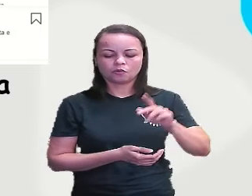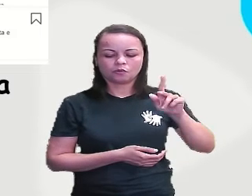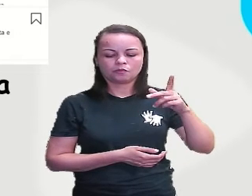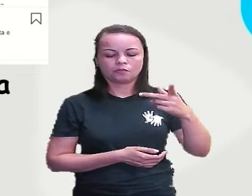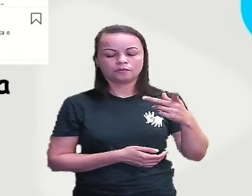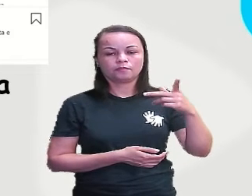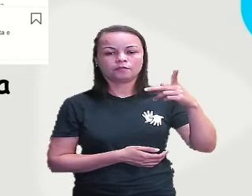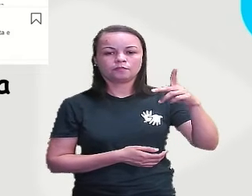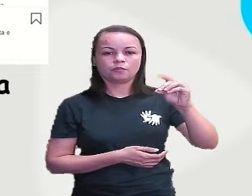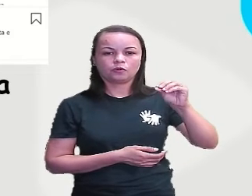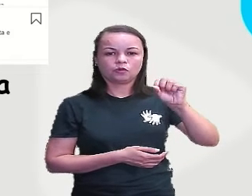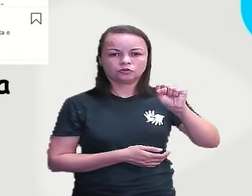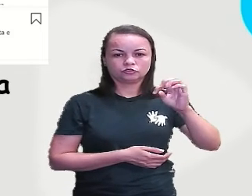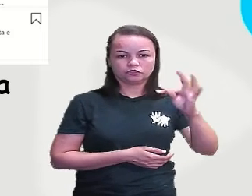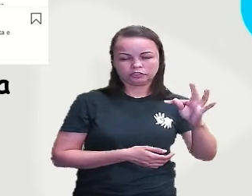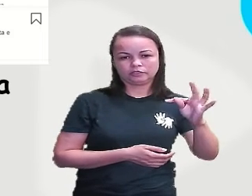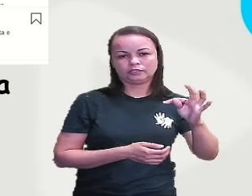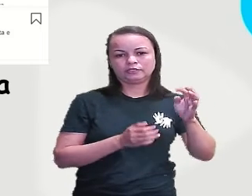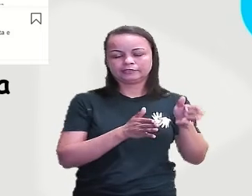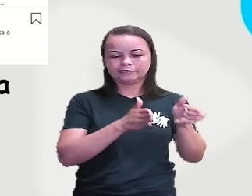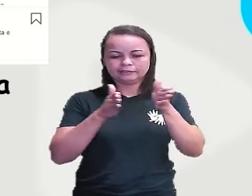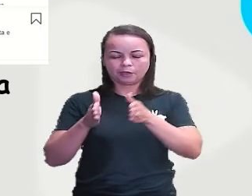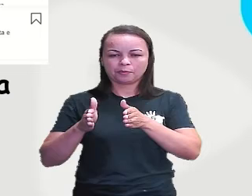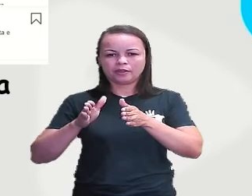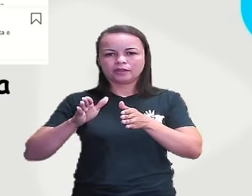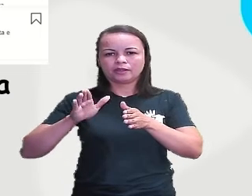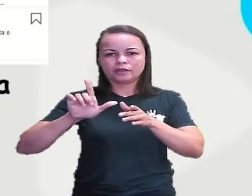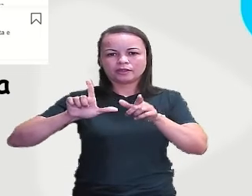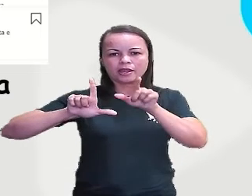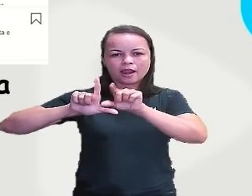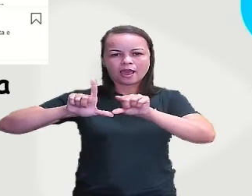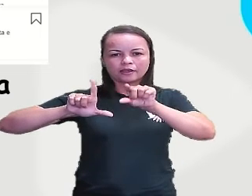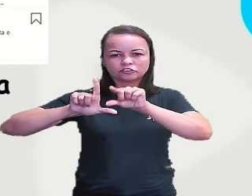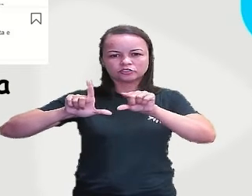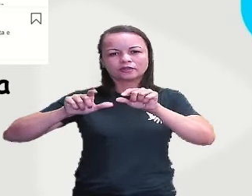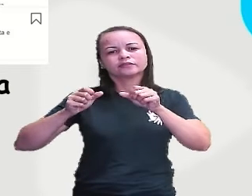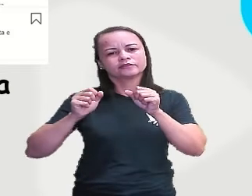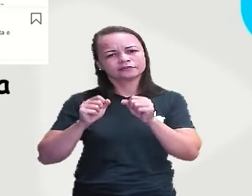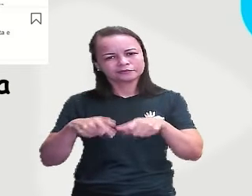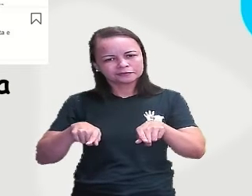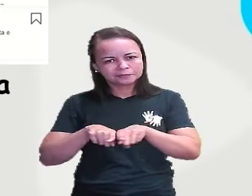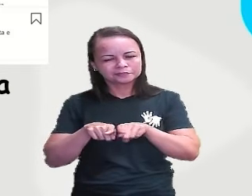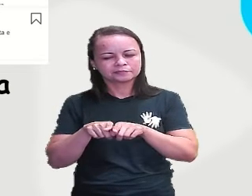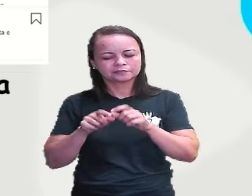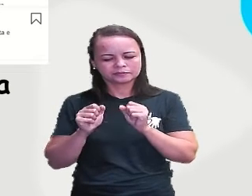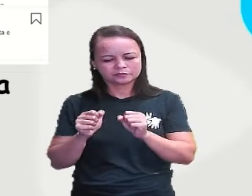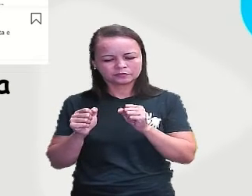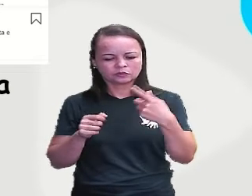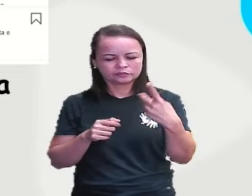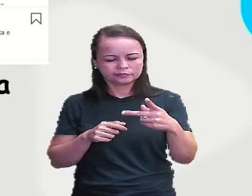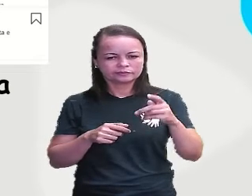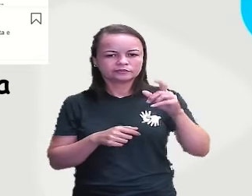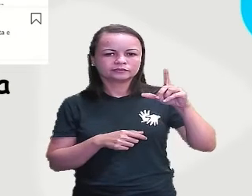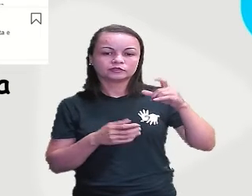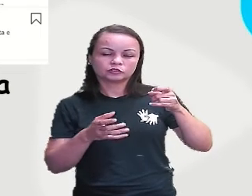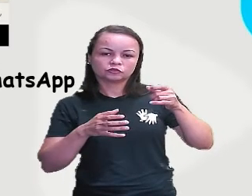gêneros digitais que são aí no Instagram, né? O Instagram ele vem como um suporte desses novos gêneros